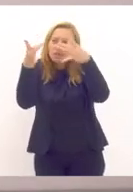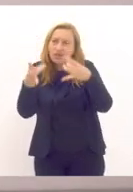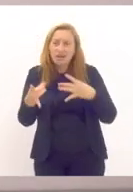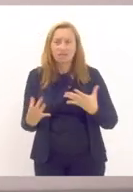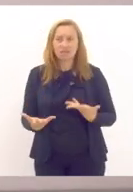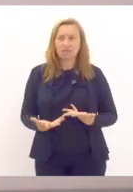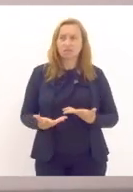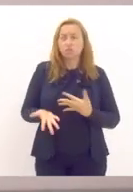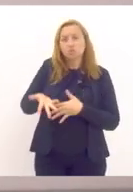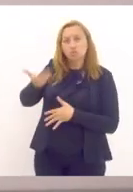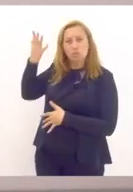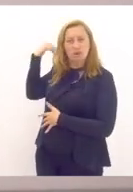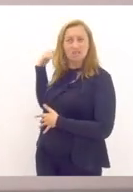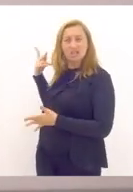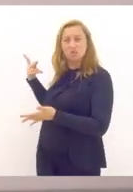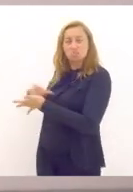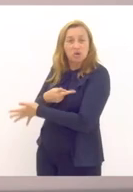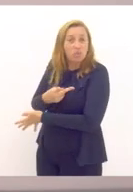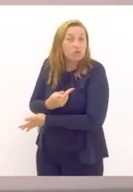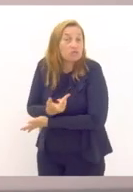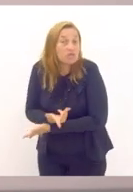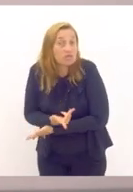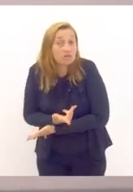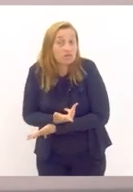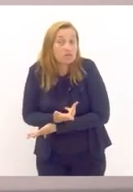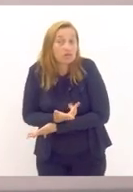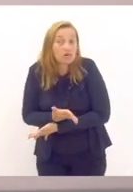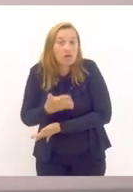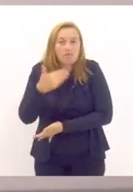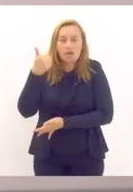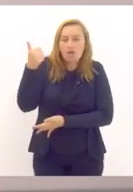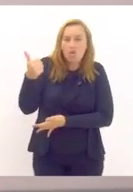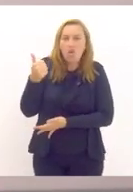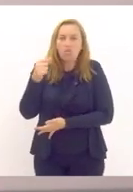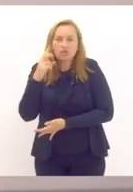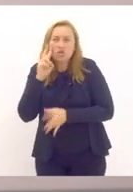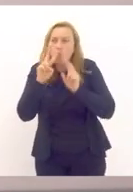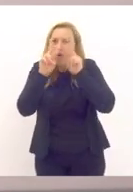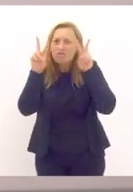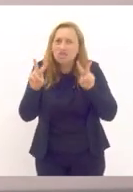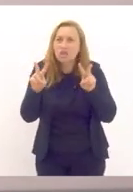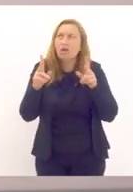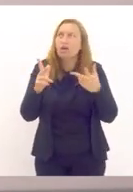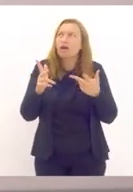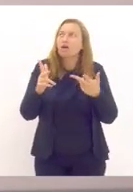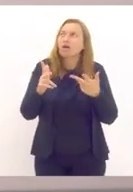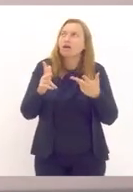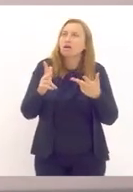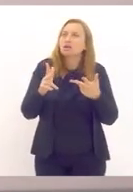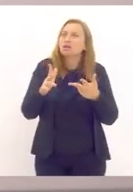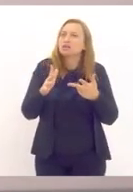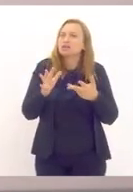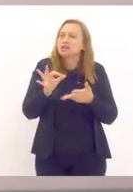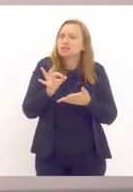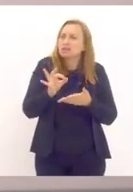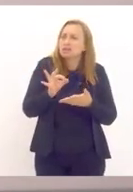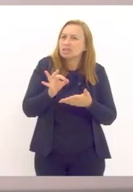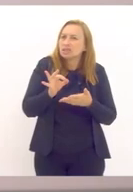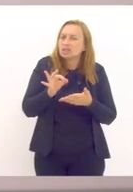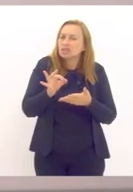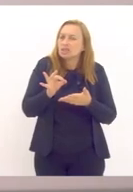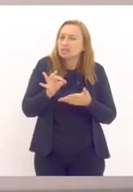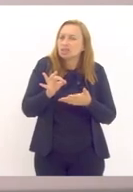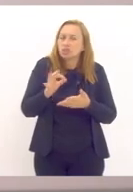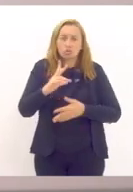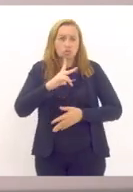um passado, do que aconteceu. E aí, tanto melhor vocês terem uma visão absolutamente neutra, que seria do